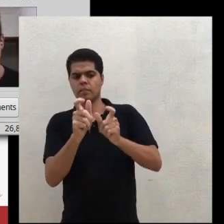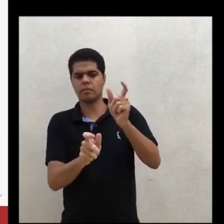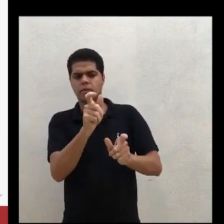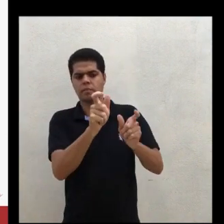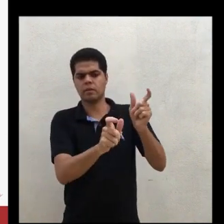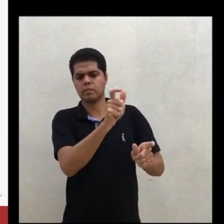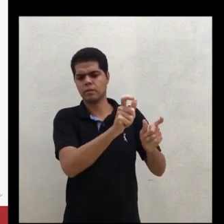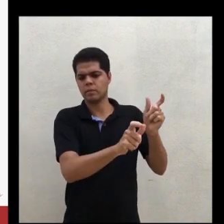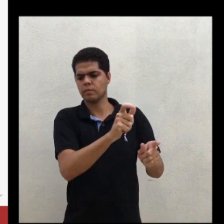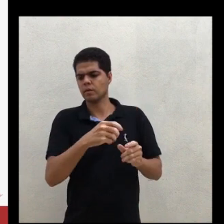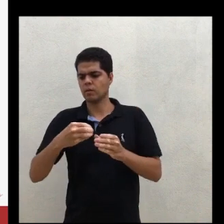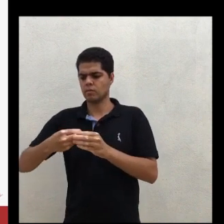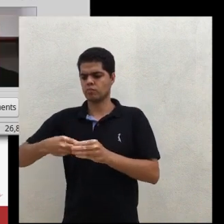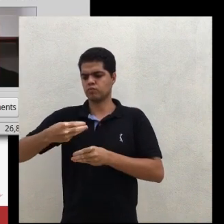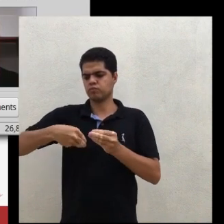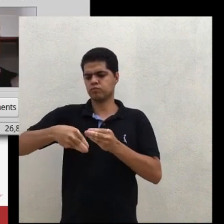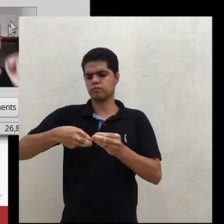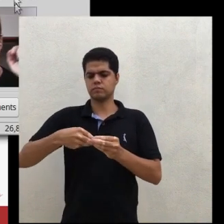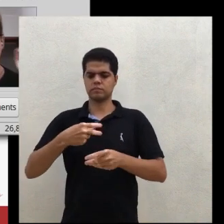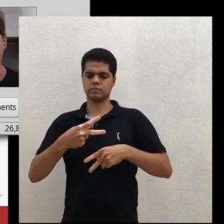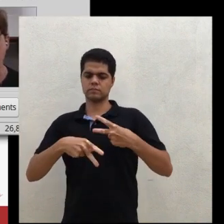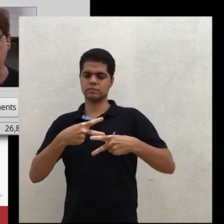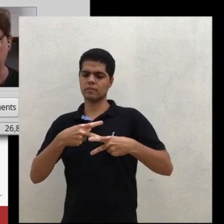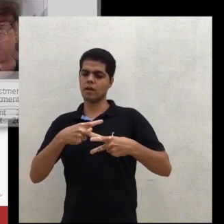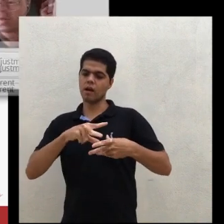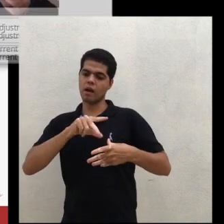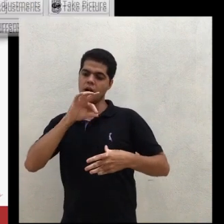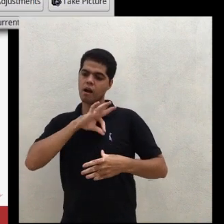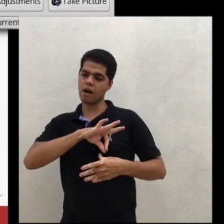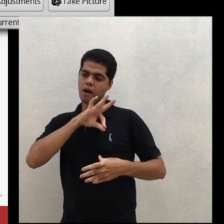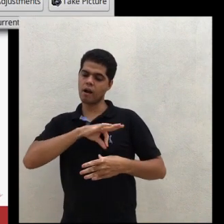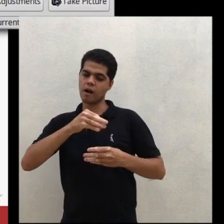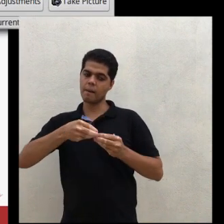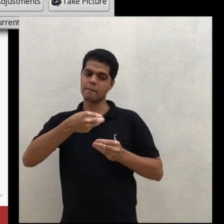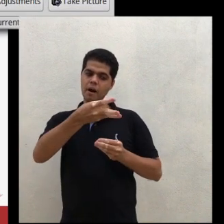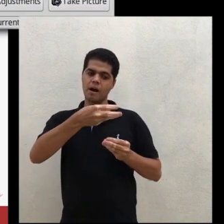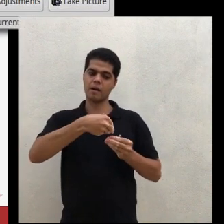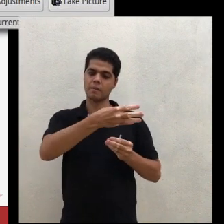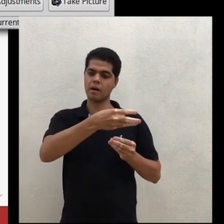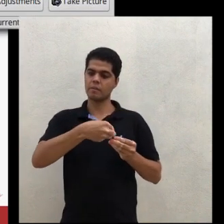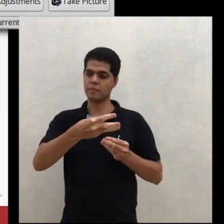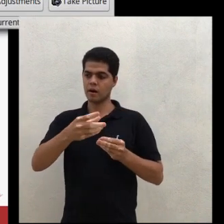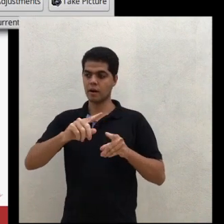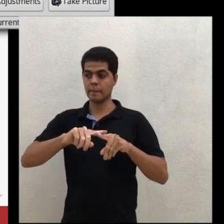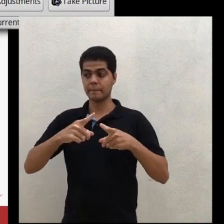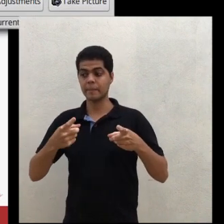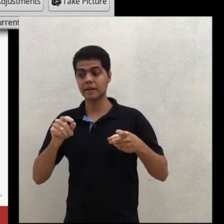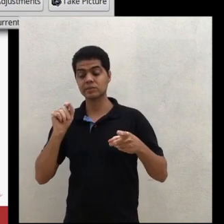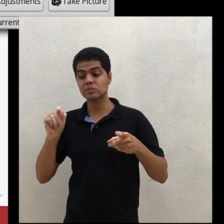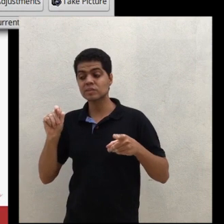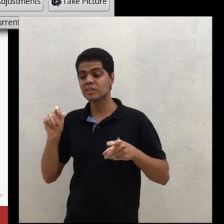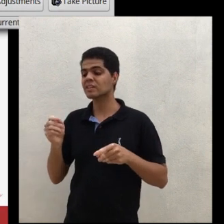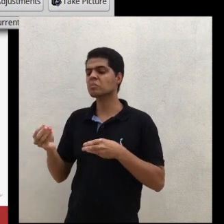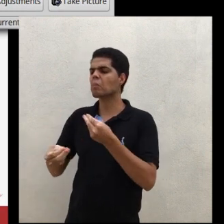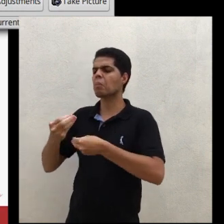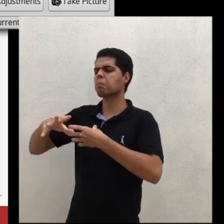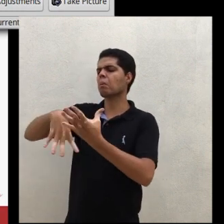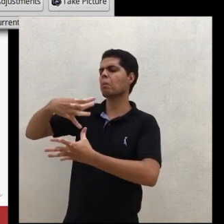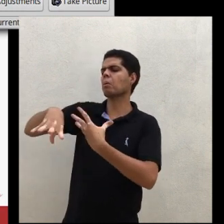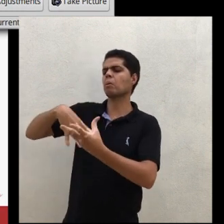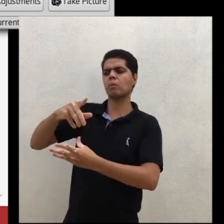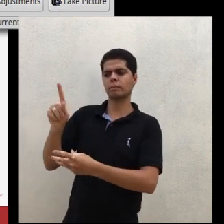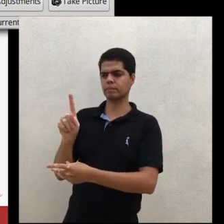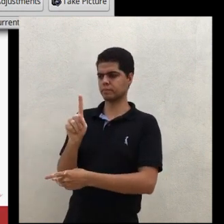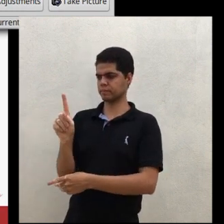Só que essa gratificação, ela não acontece de qualquer jeito, não. Eu tenho que levar em conta duas